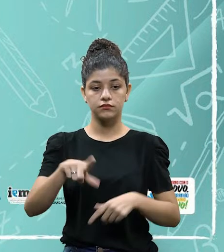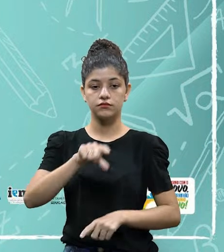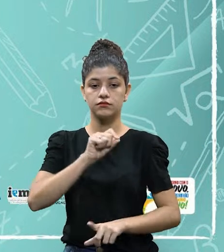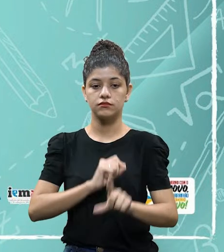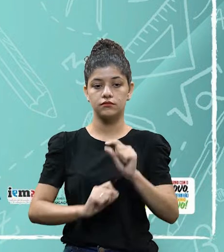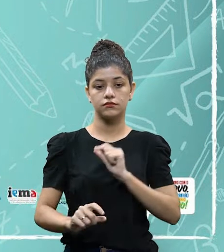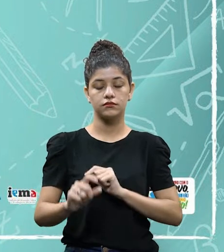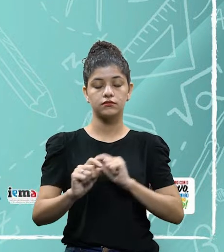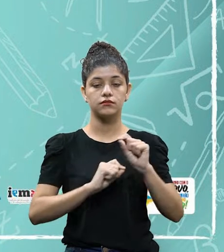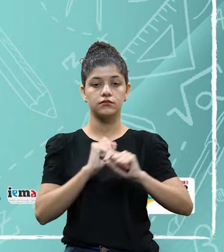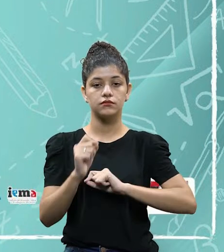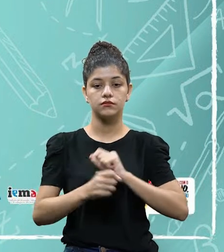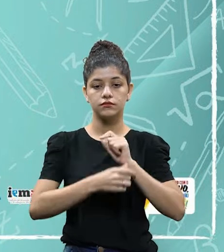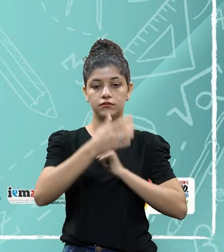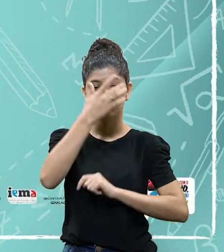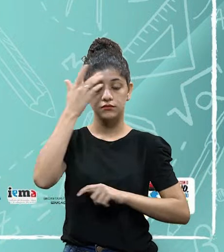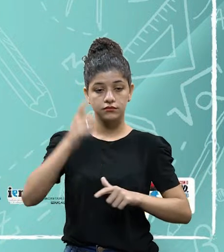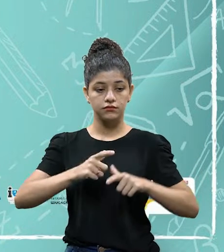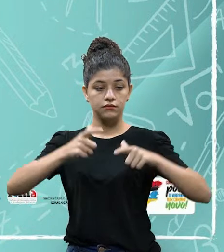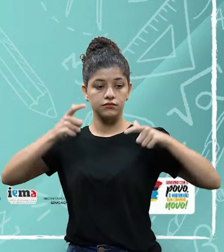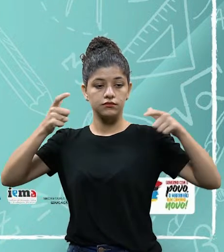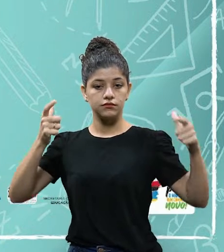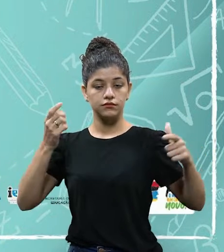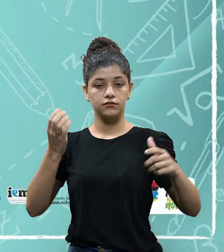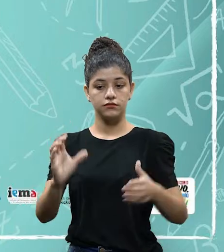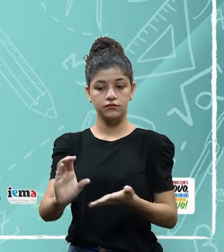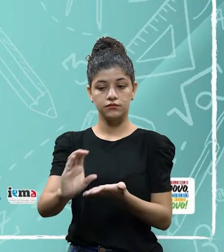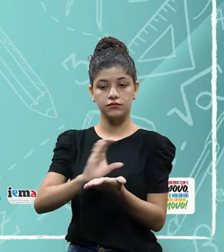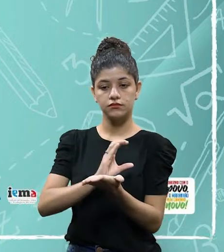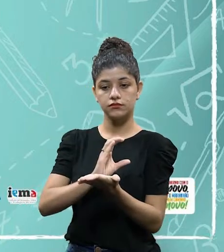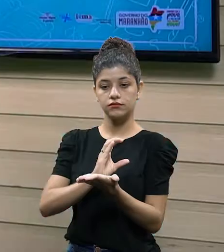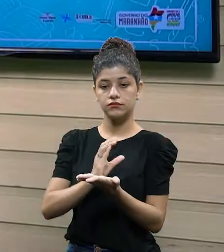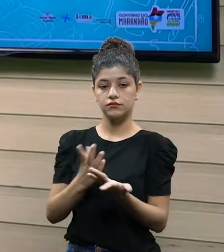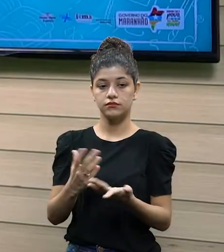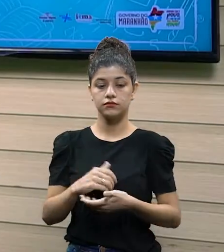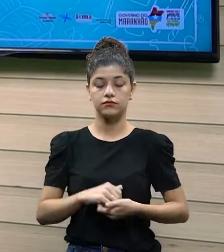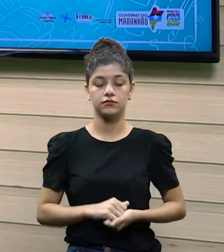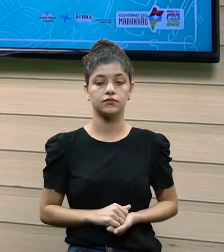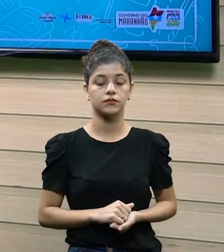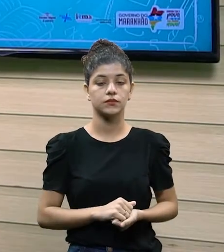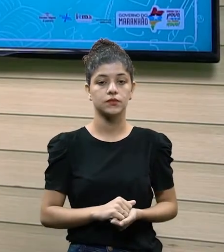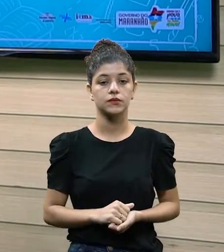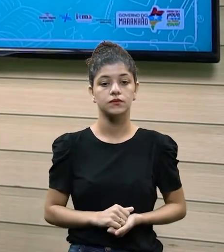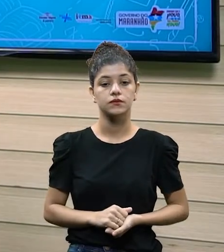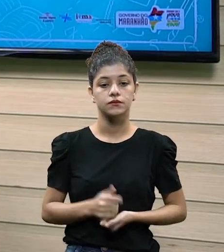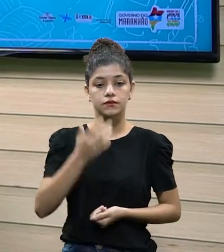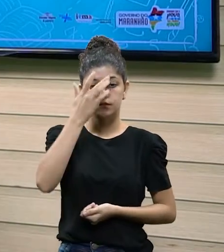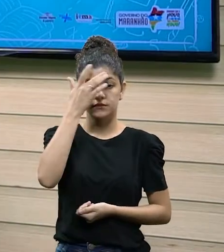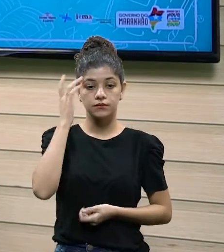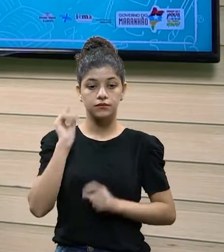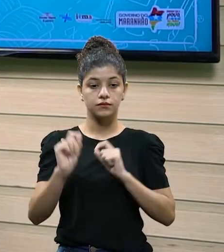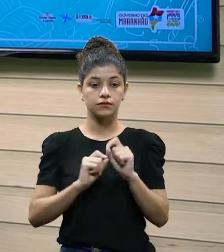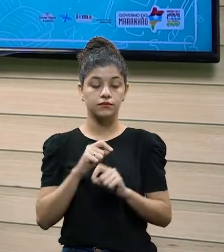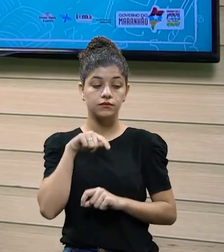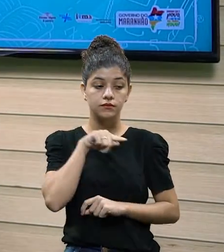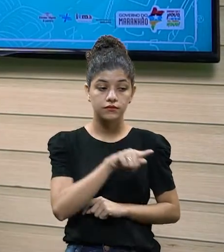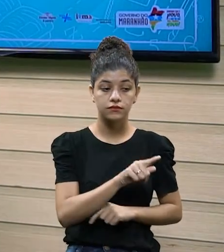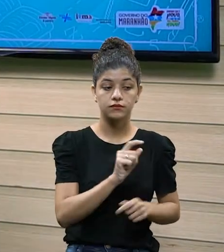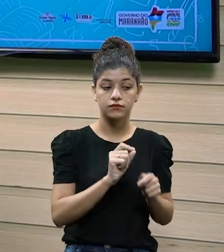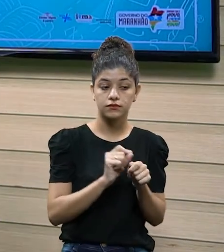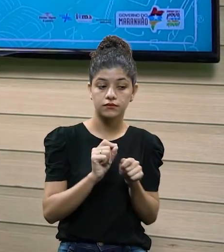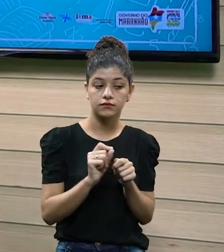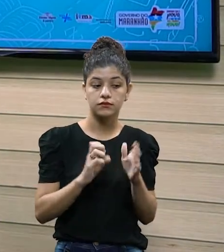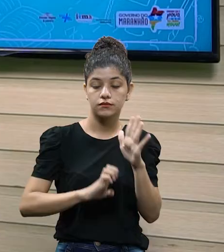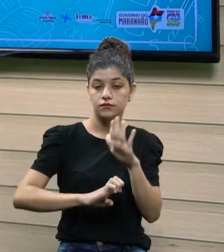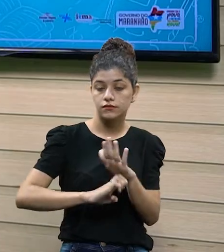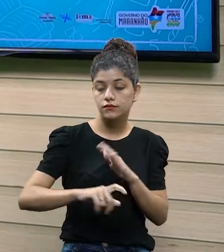optando sempre por aquela que maximizasse os ganhos financeiros, é o que eu falei há pouco. Então o ser humano ele vai dizer assim, olha, faz assim que a empresa vai ter um